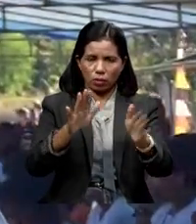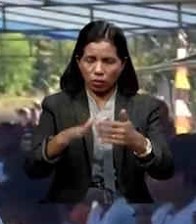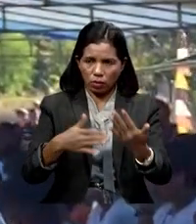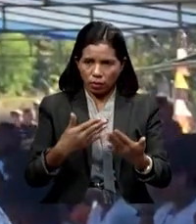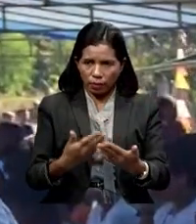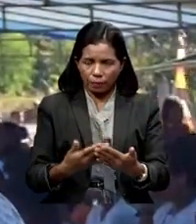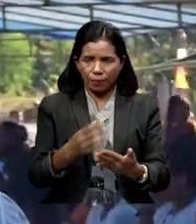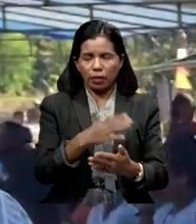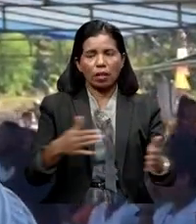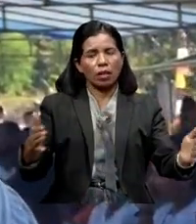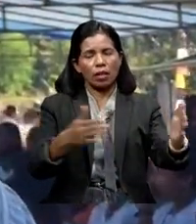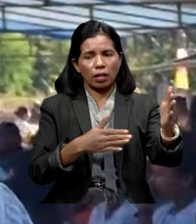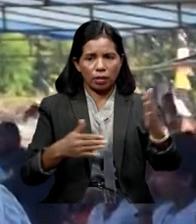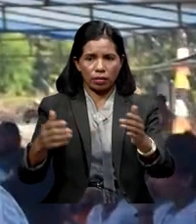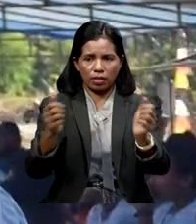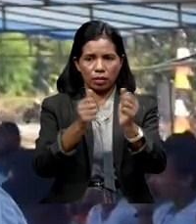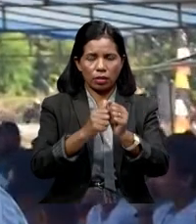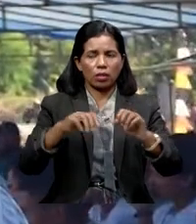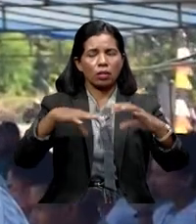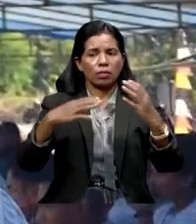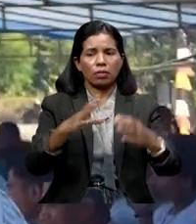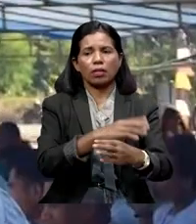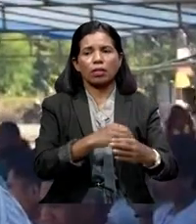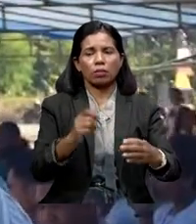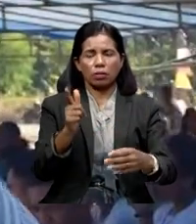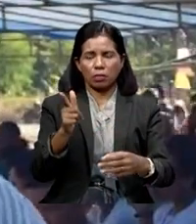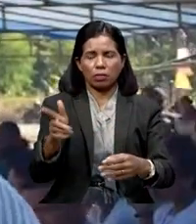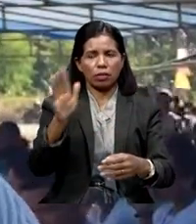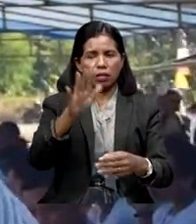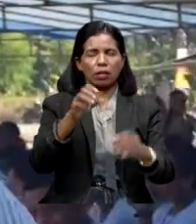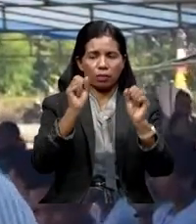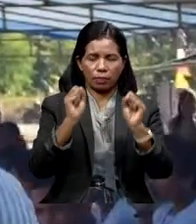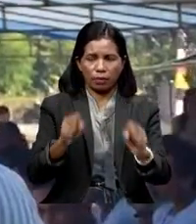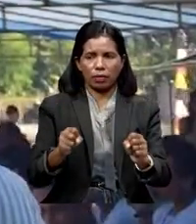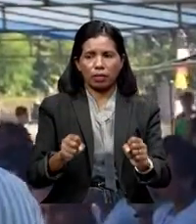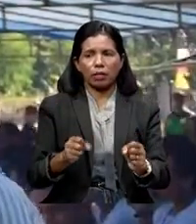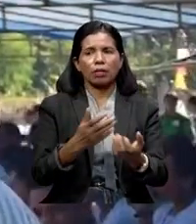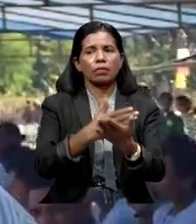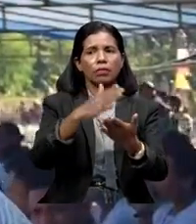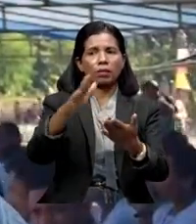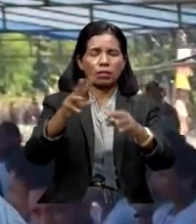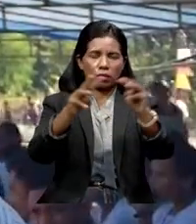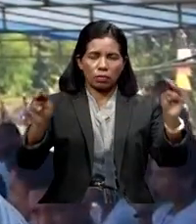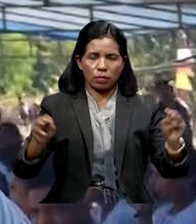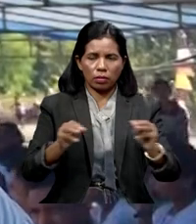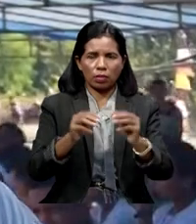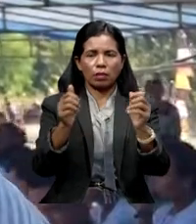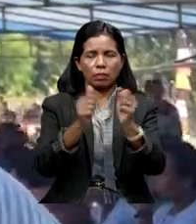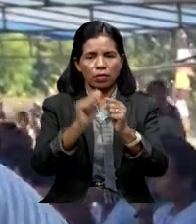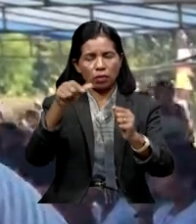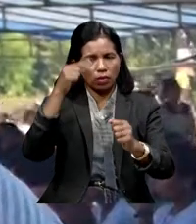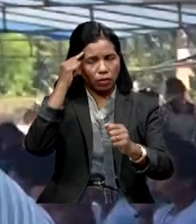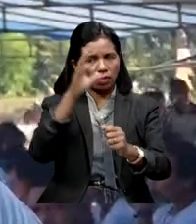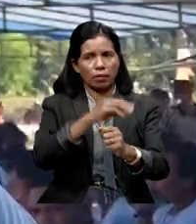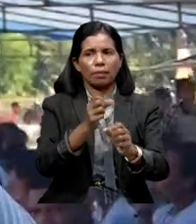outro nebe ali buriha comitê orientador 25 para bele espalha e a município muito com o governo